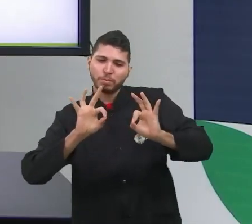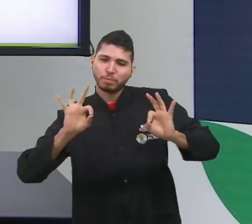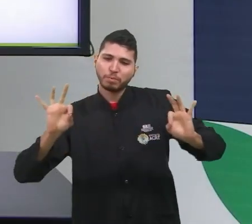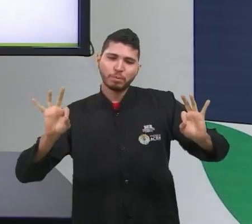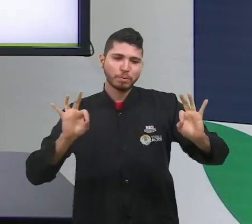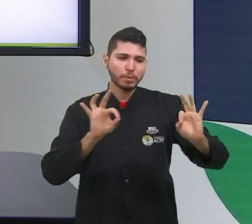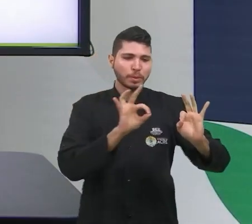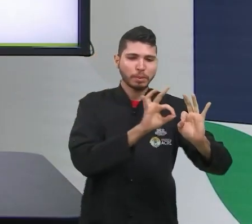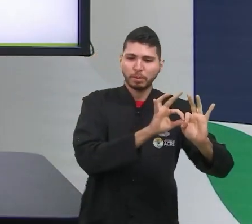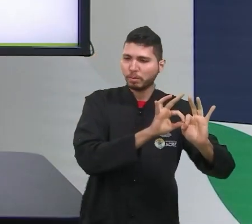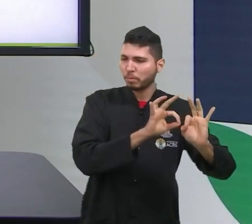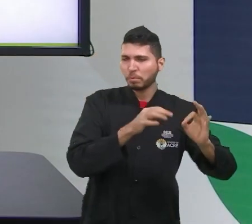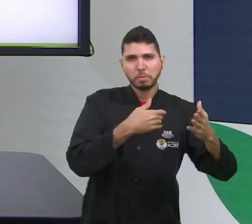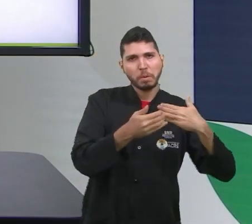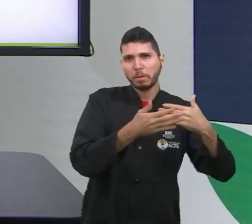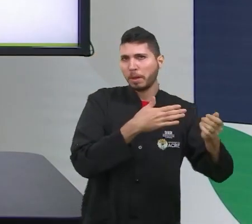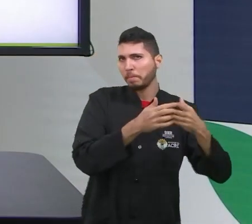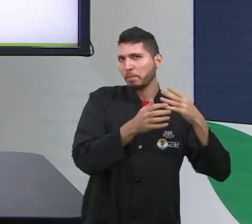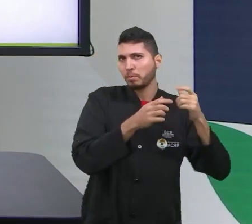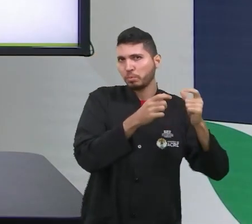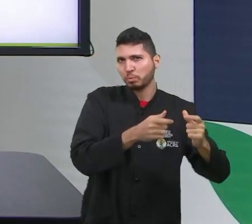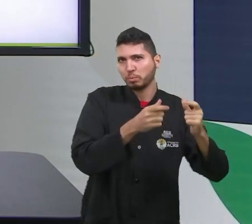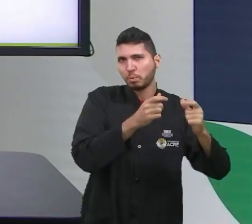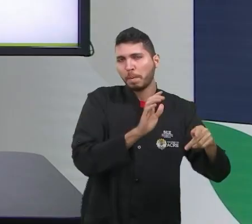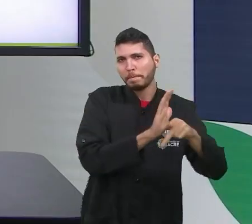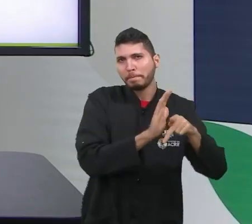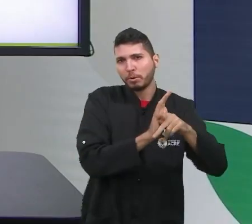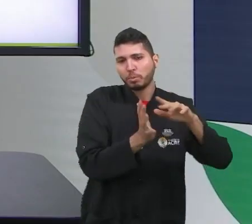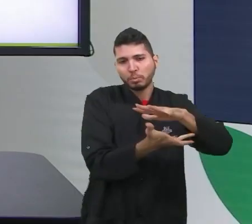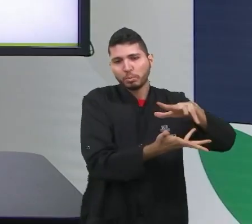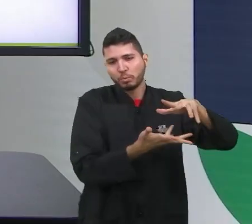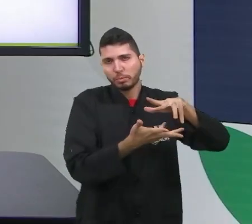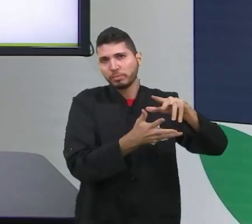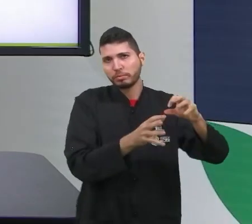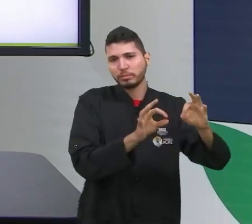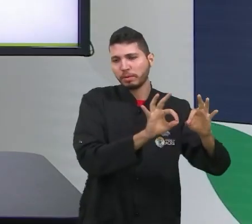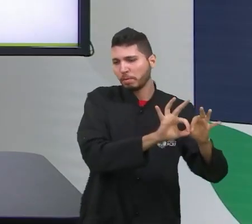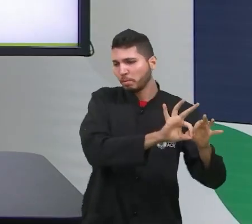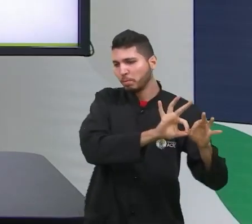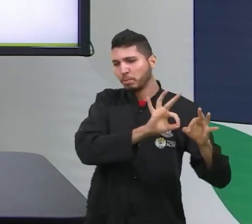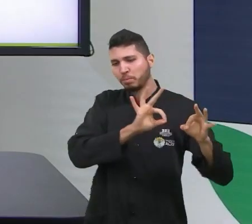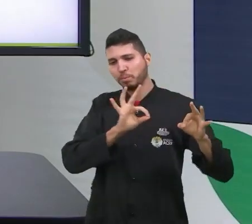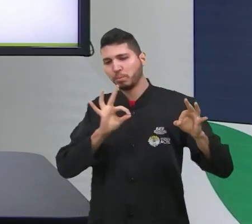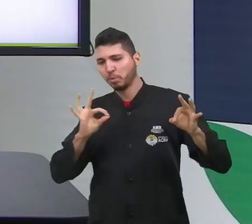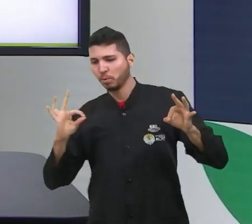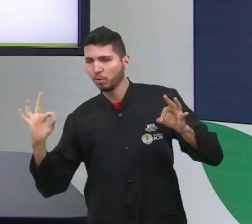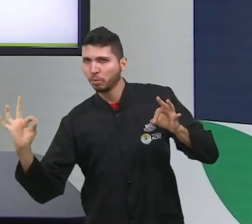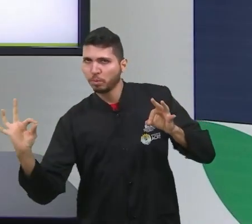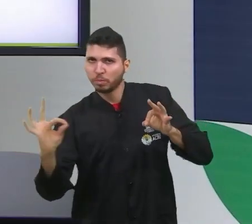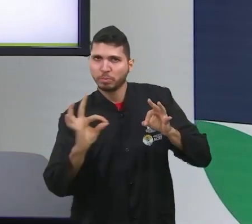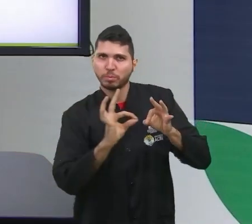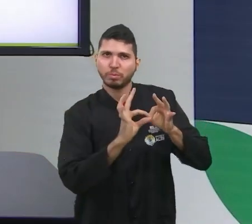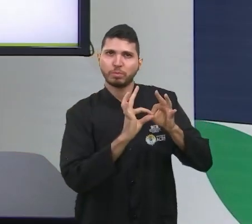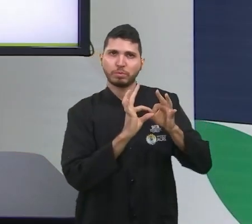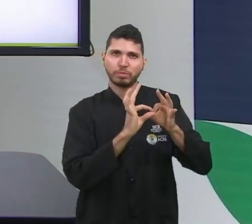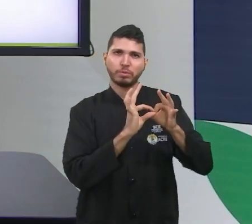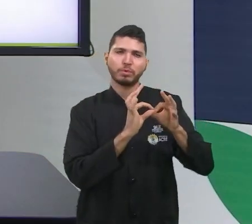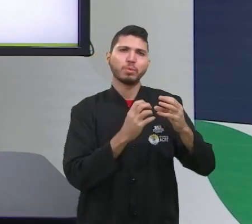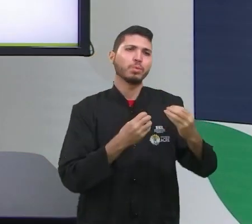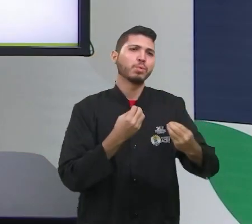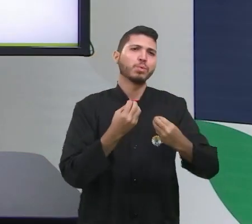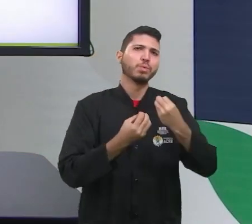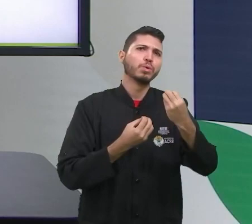superfície terrestre até a linha do Equador. Mas, professora, como é que a latitude vai influenciar o